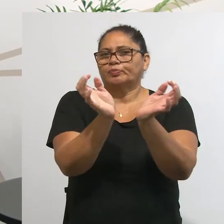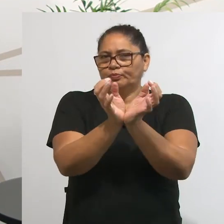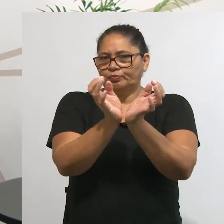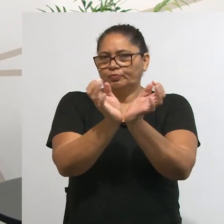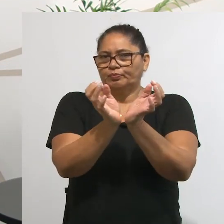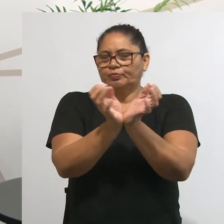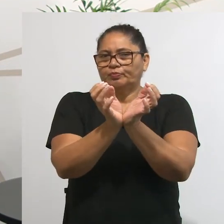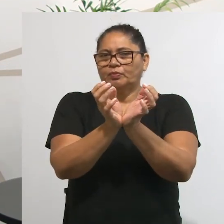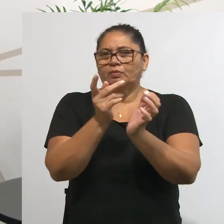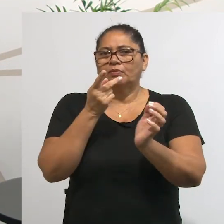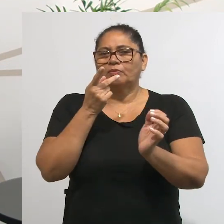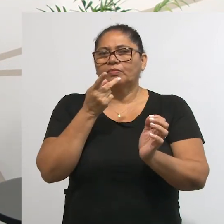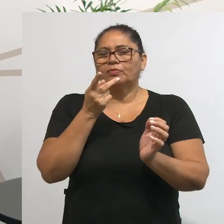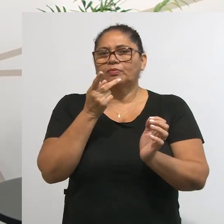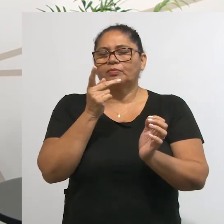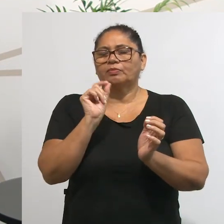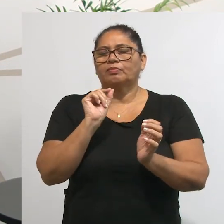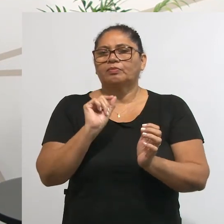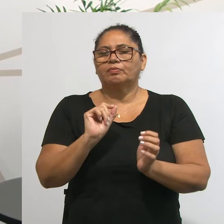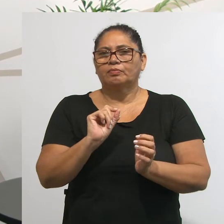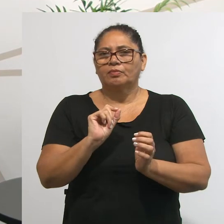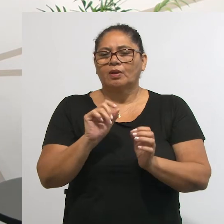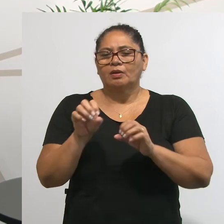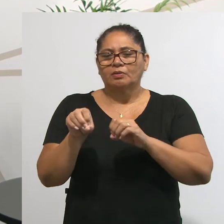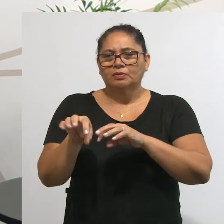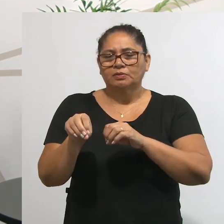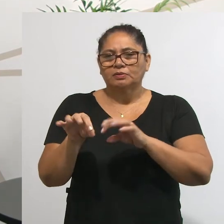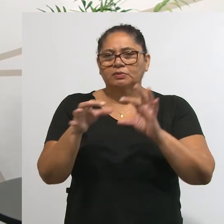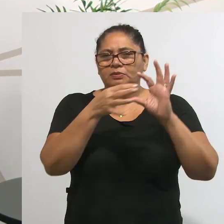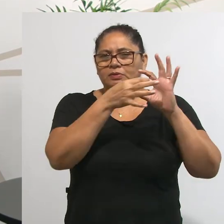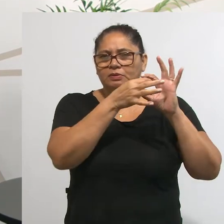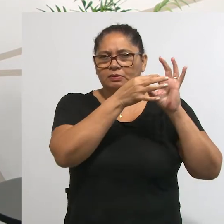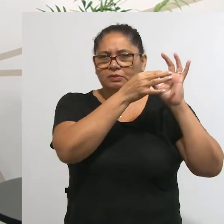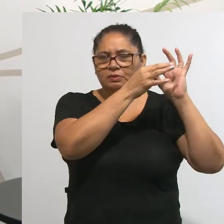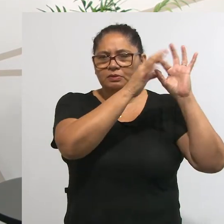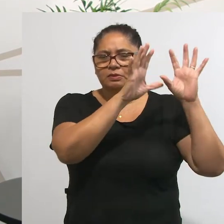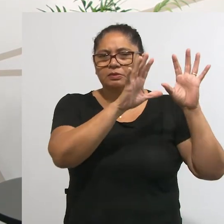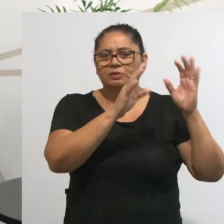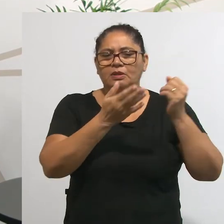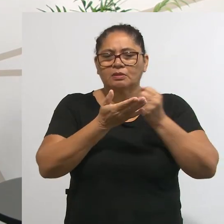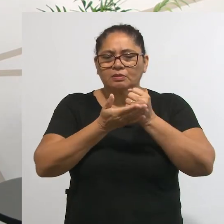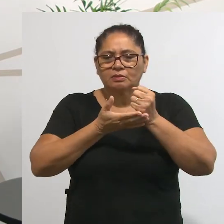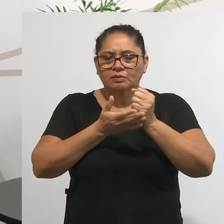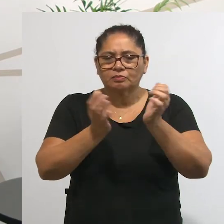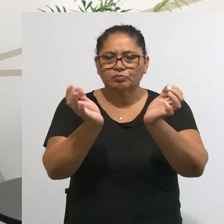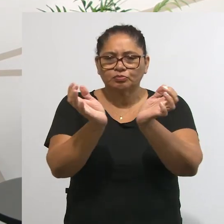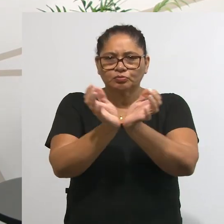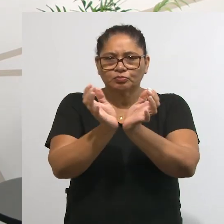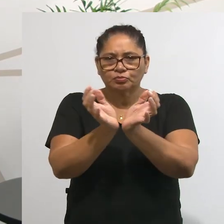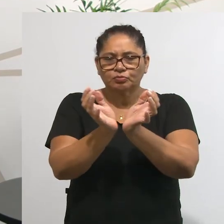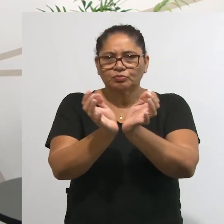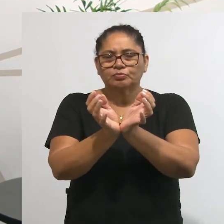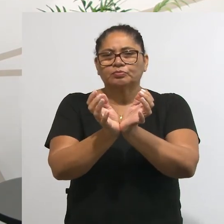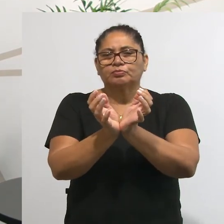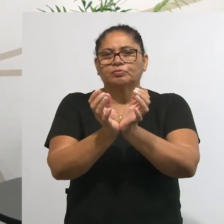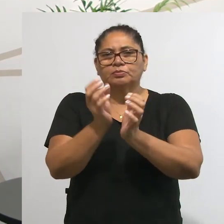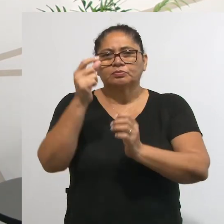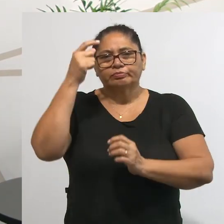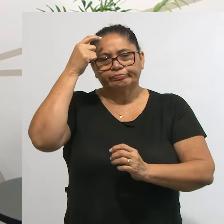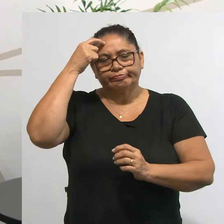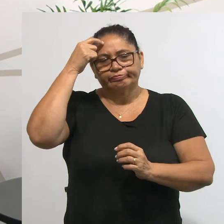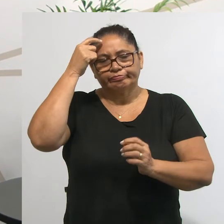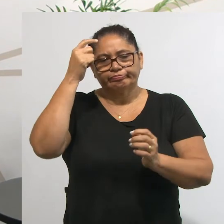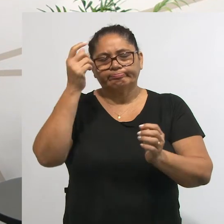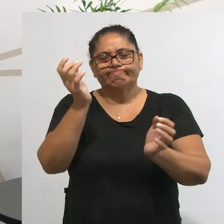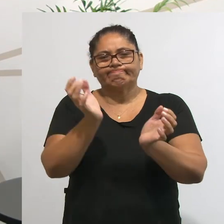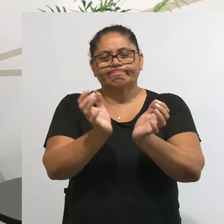comunidade. Porque, como eu volto a falar, a educação libertadora ela tem como base uma comunidade, uma consciência